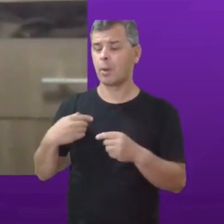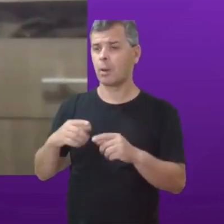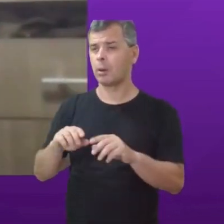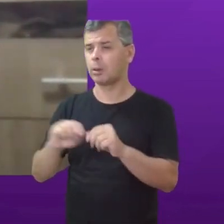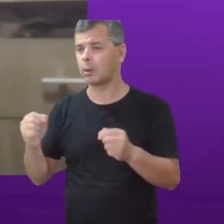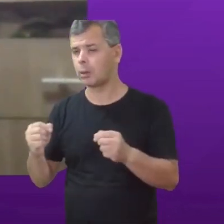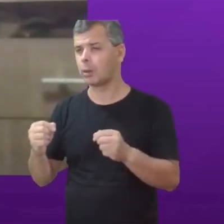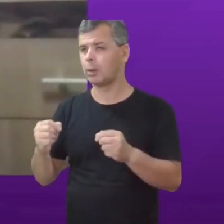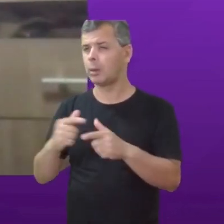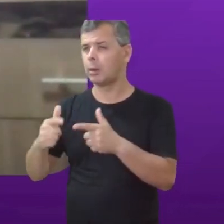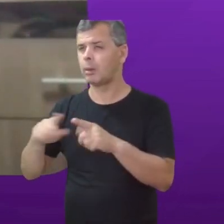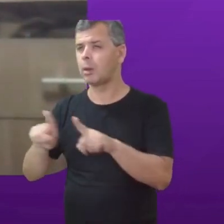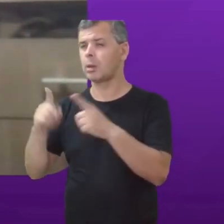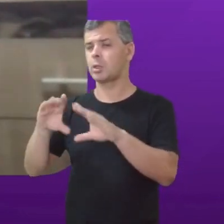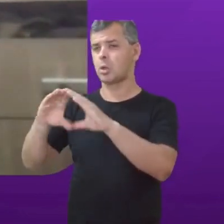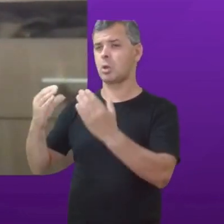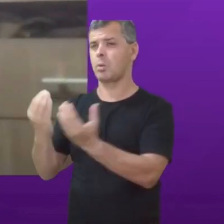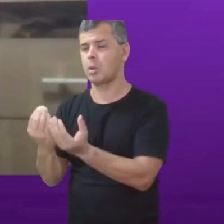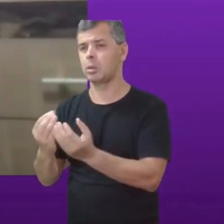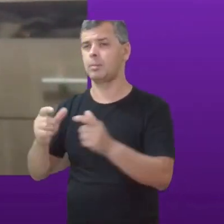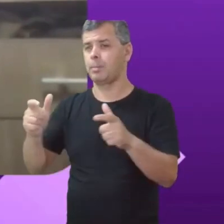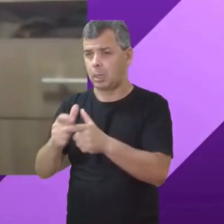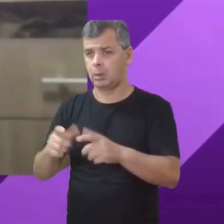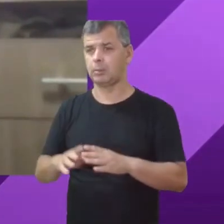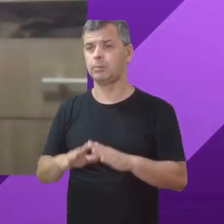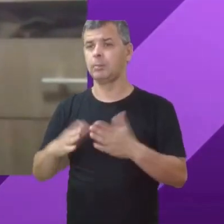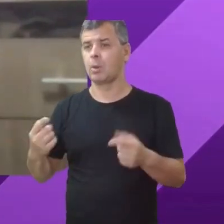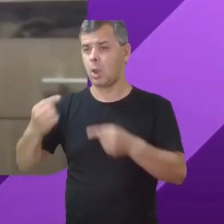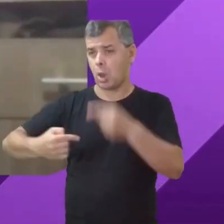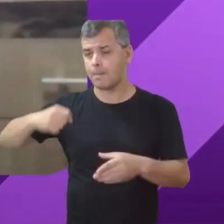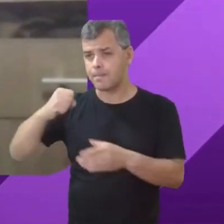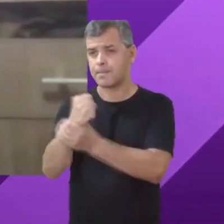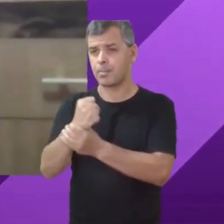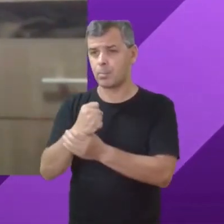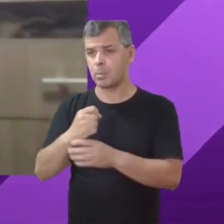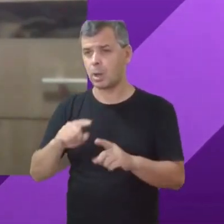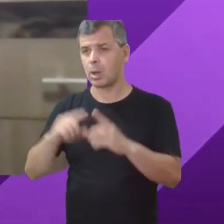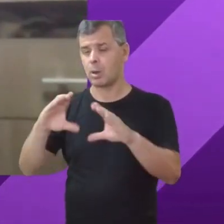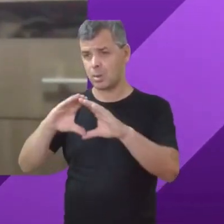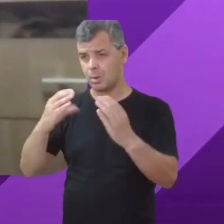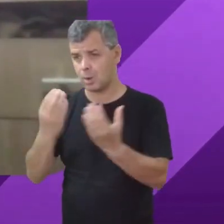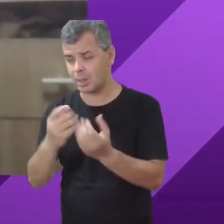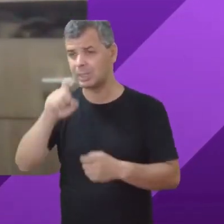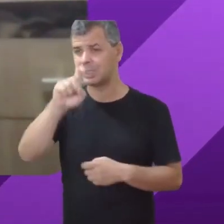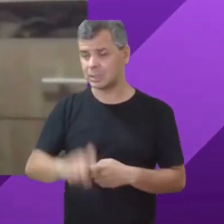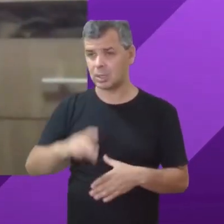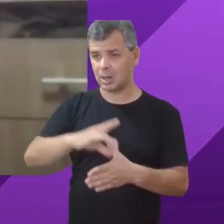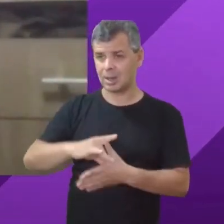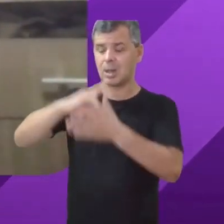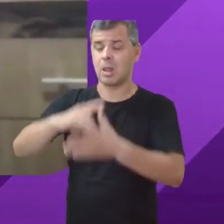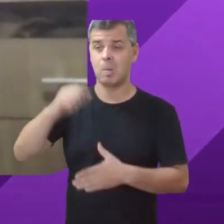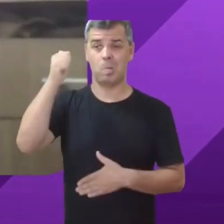demandas específicas dessas comunidades marginalizadas. Então, políticas de segurança, políticas comunitárias que sejam lideradas